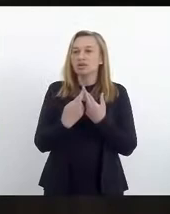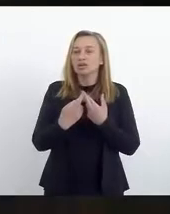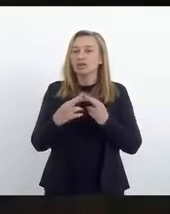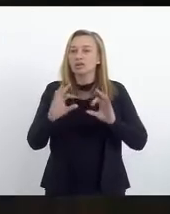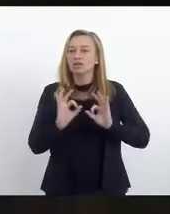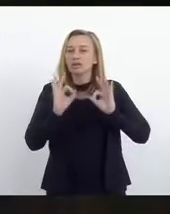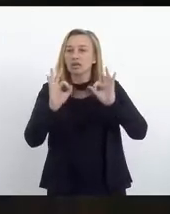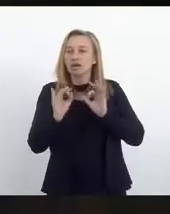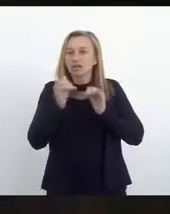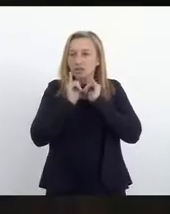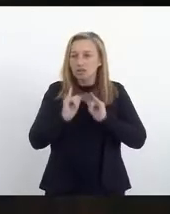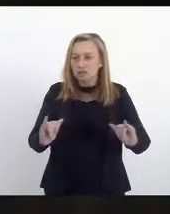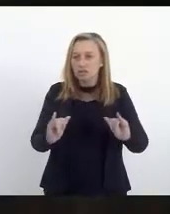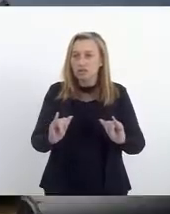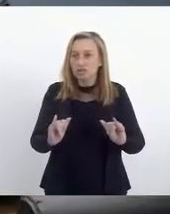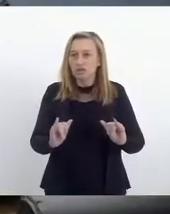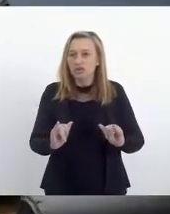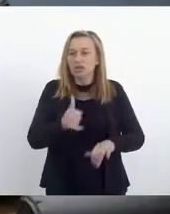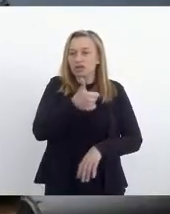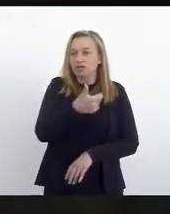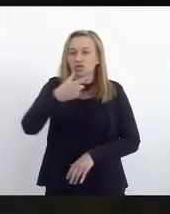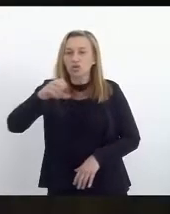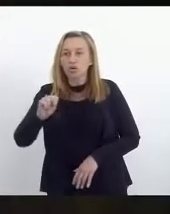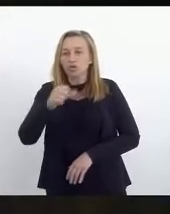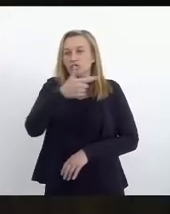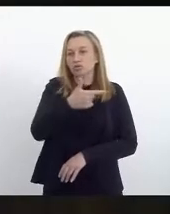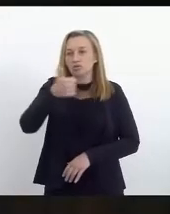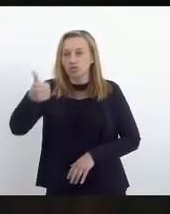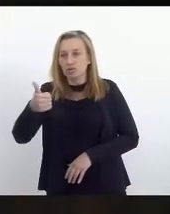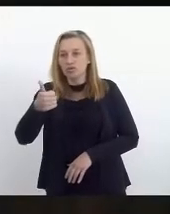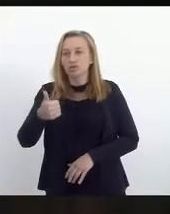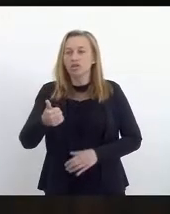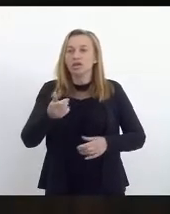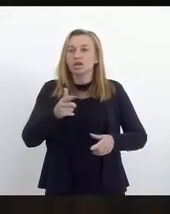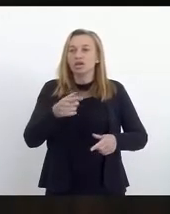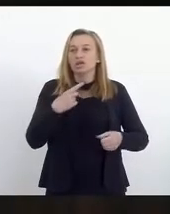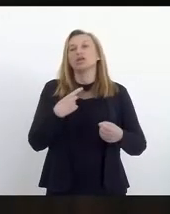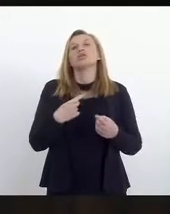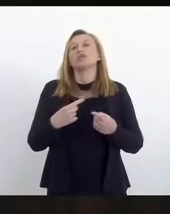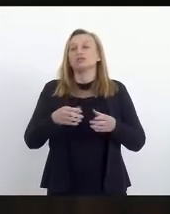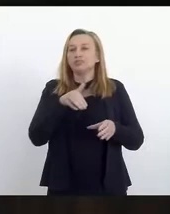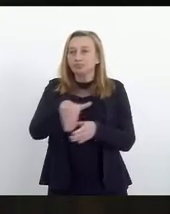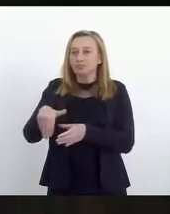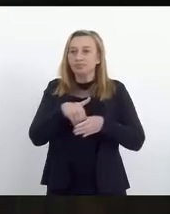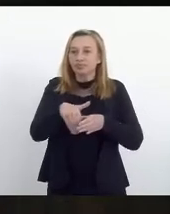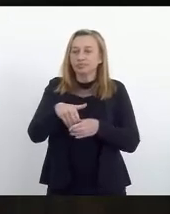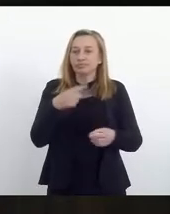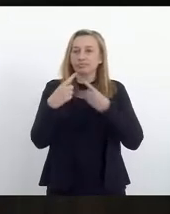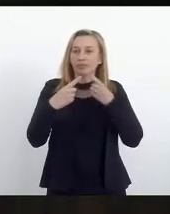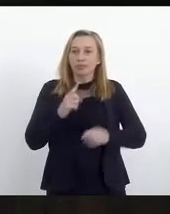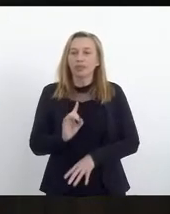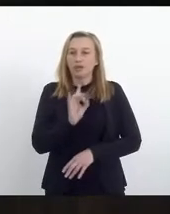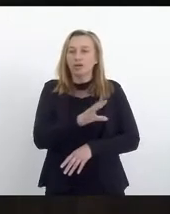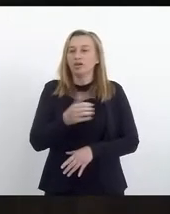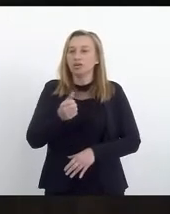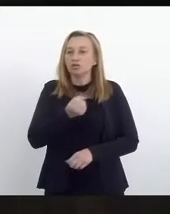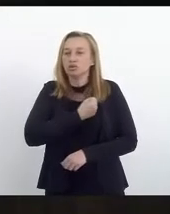ordinária, anuncio, sessão ordinária dia 28 de outubro de 2021, regime de urgência em votação e discussão única. Projeto de lei